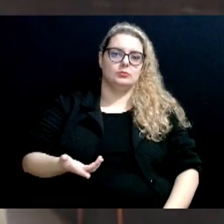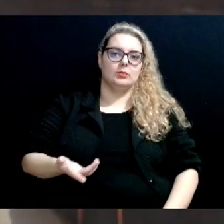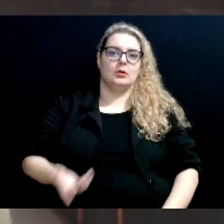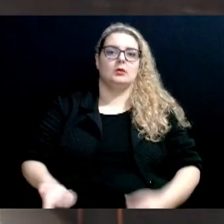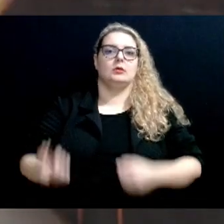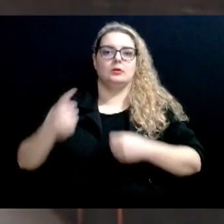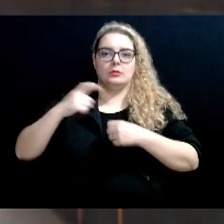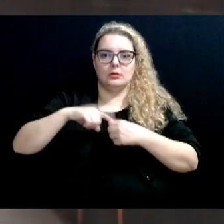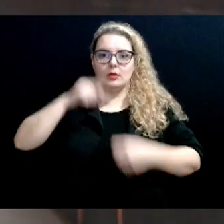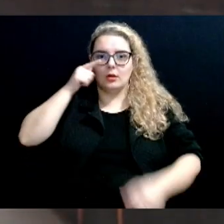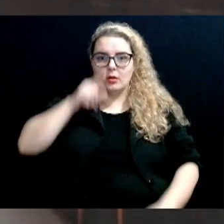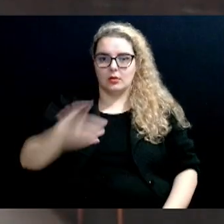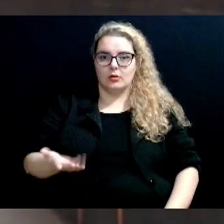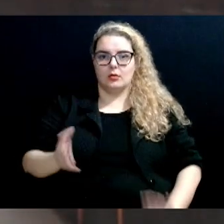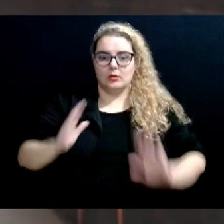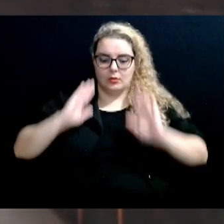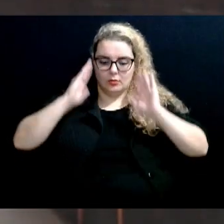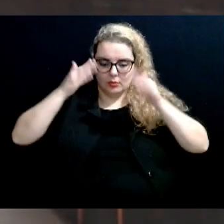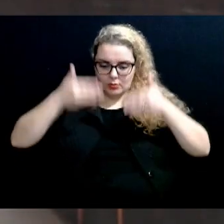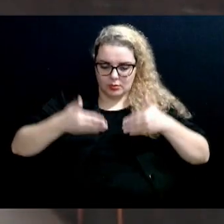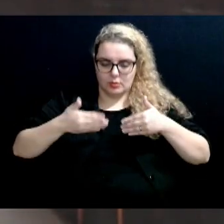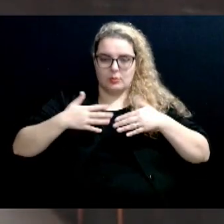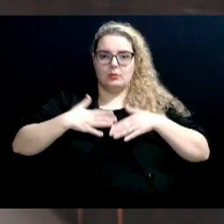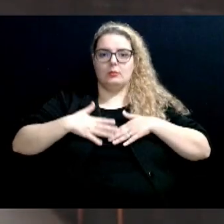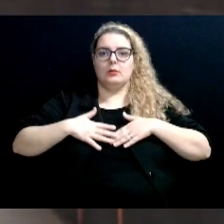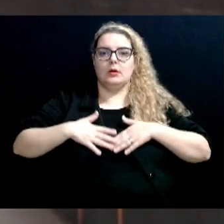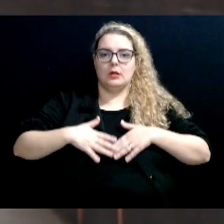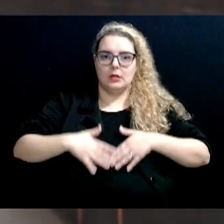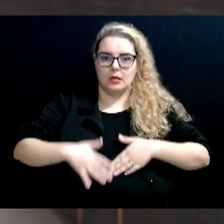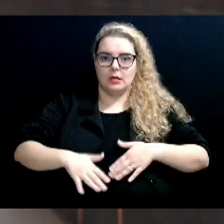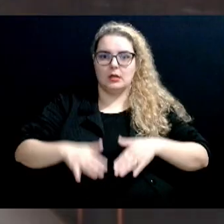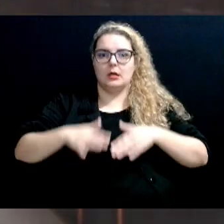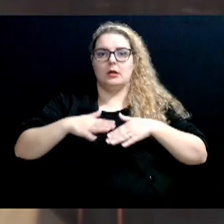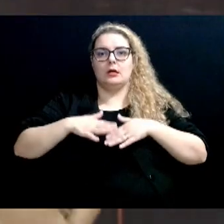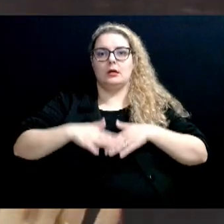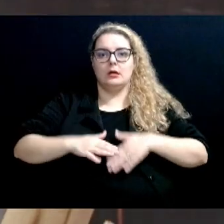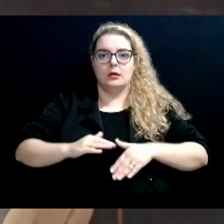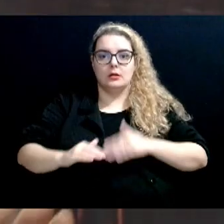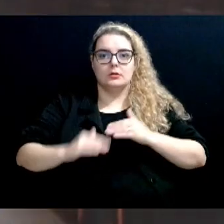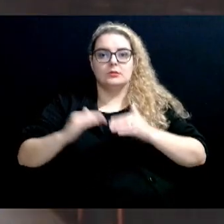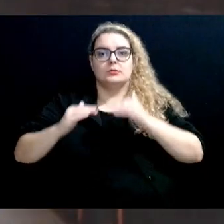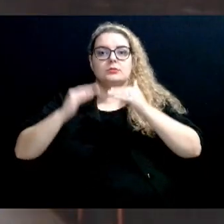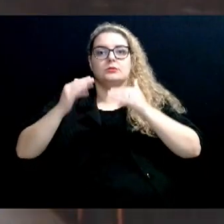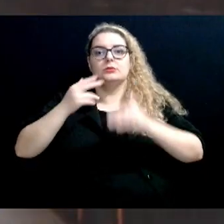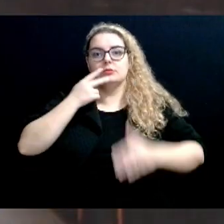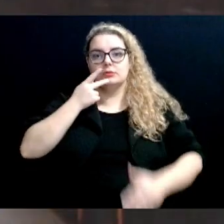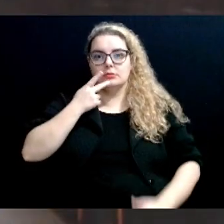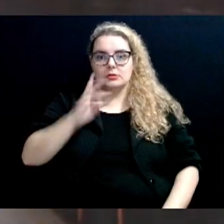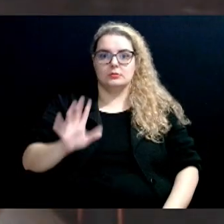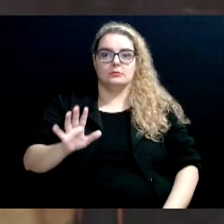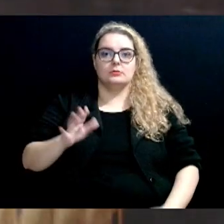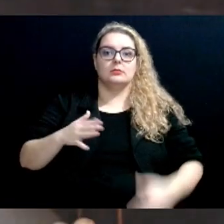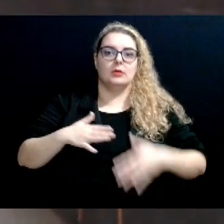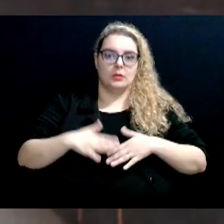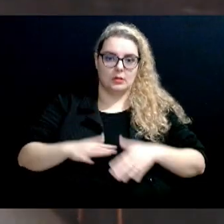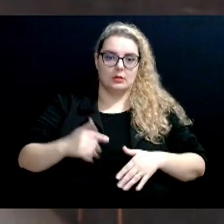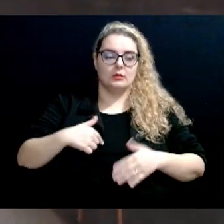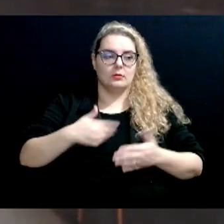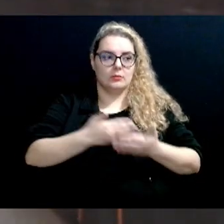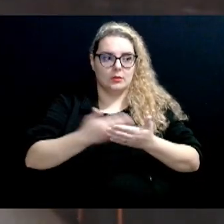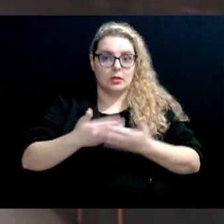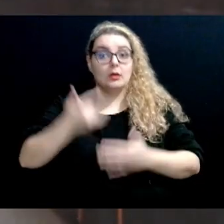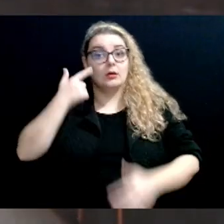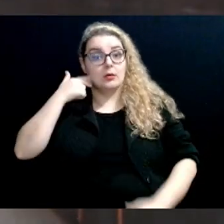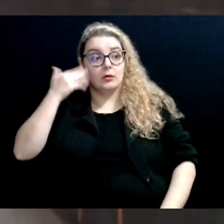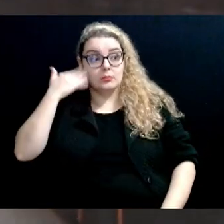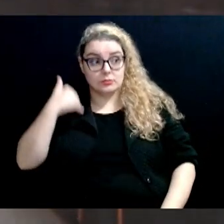para um estado mais calmo, se recuperar e falar, não, peraí, eu estudei, eu sei o que eu vou falar,